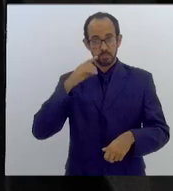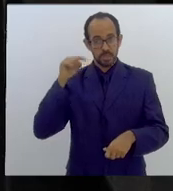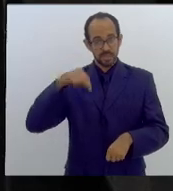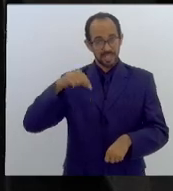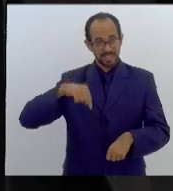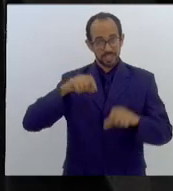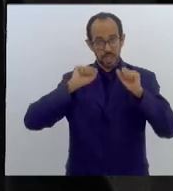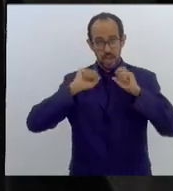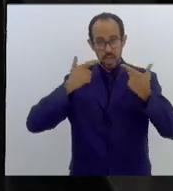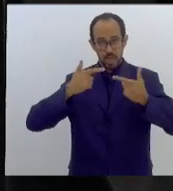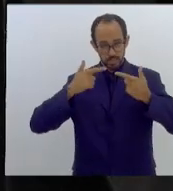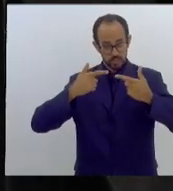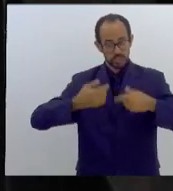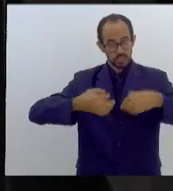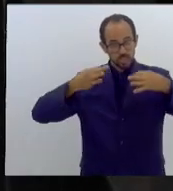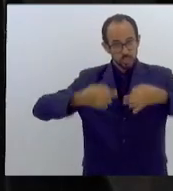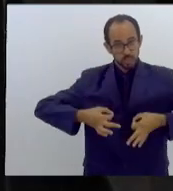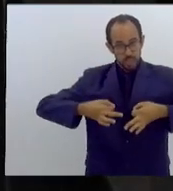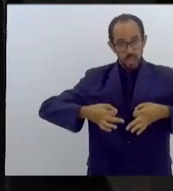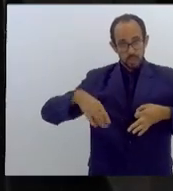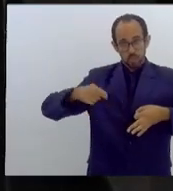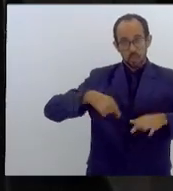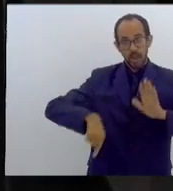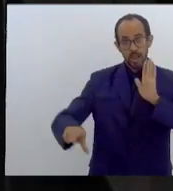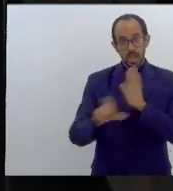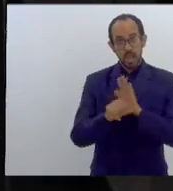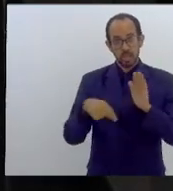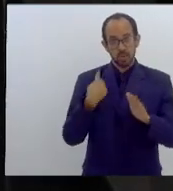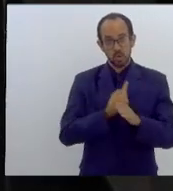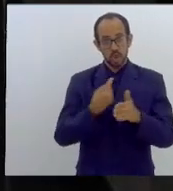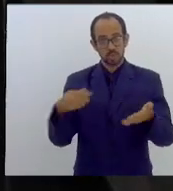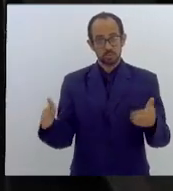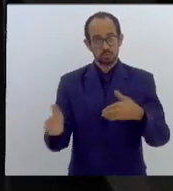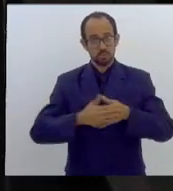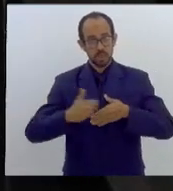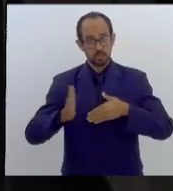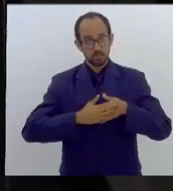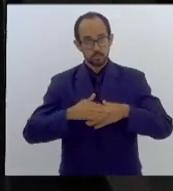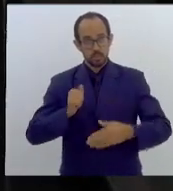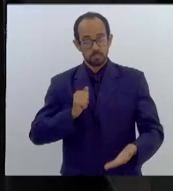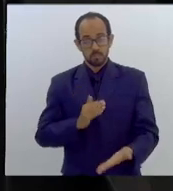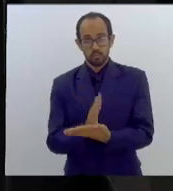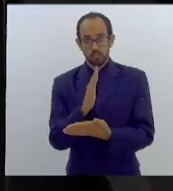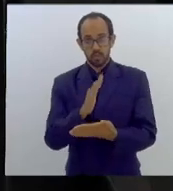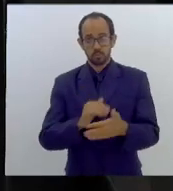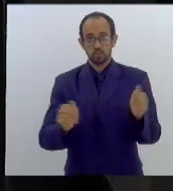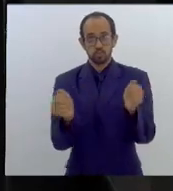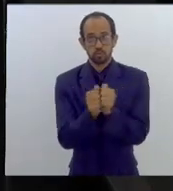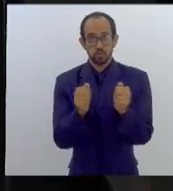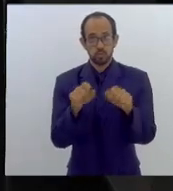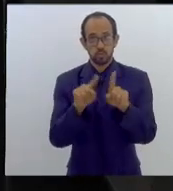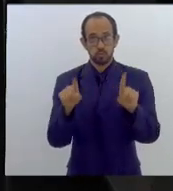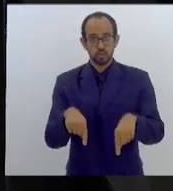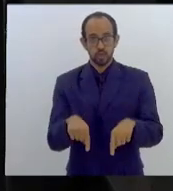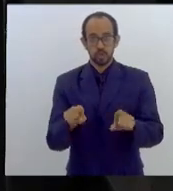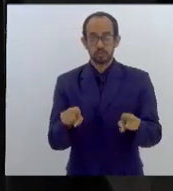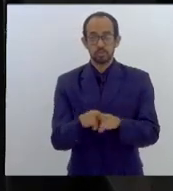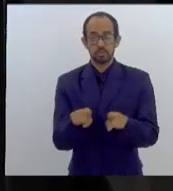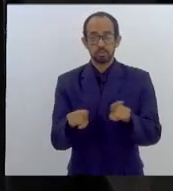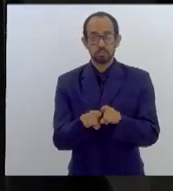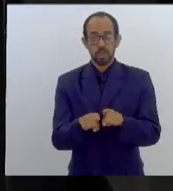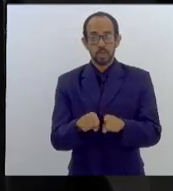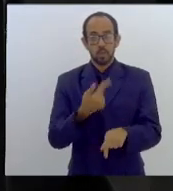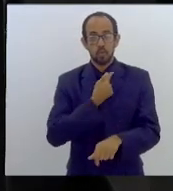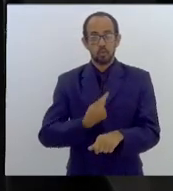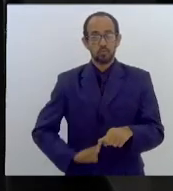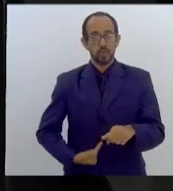Casa sejam coerentes com a lei que nós mesmos aprovamos, em diálogo com o movimento dos servidores, mas em diálogo também com o governo